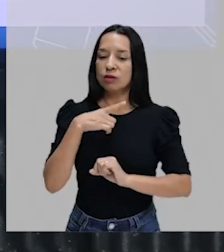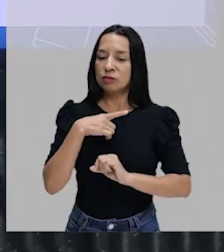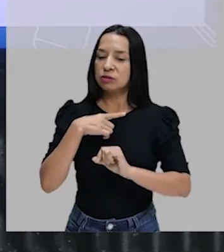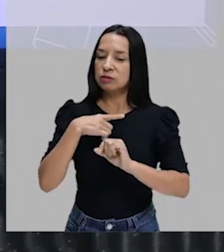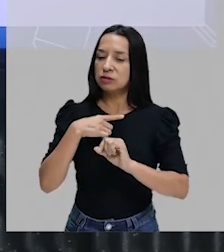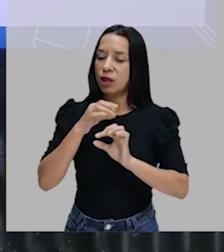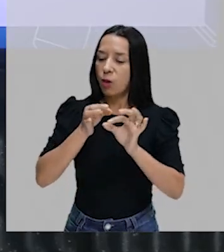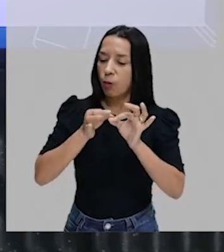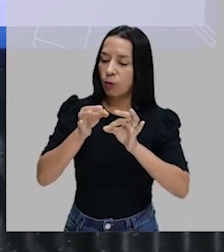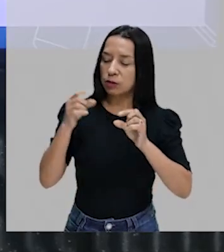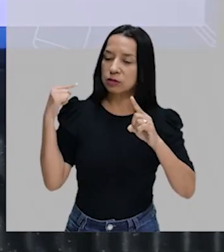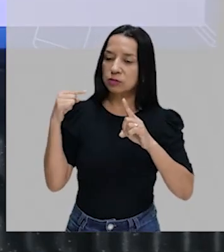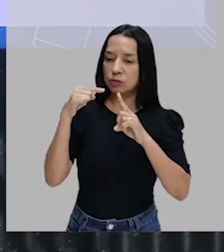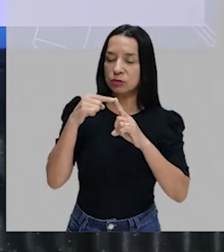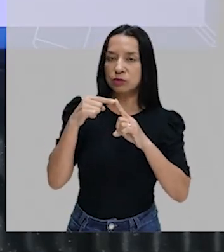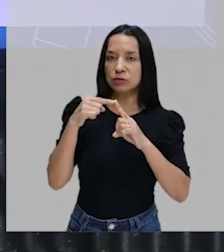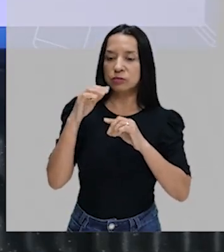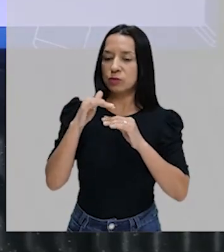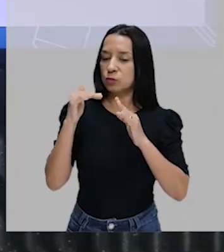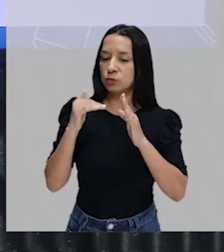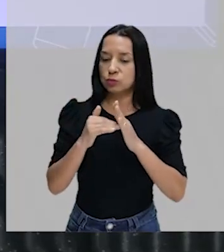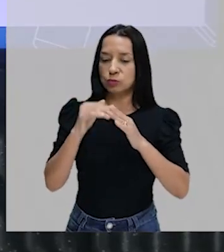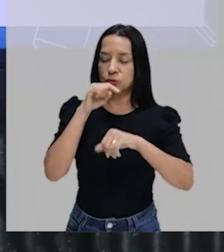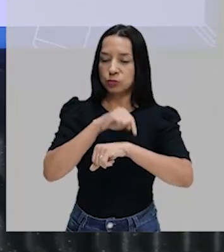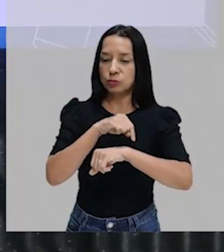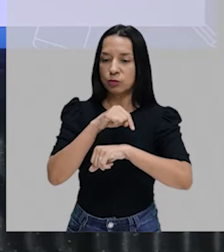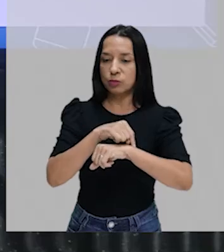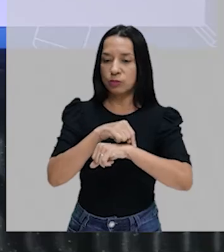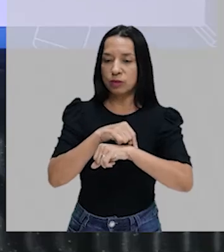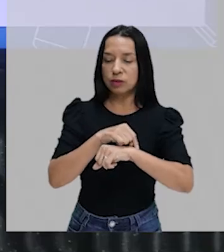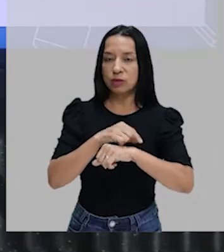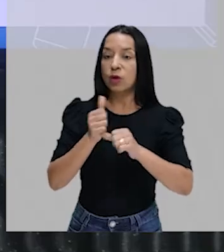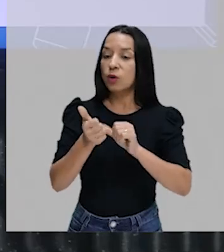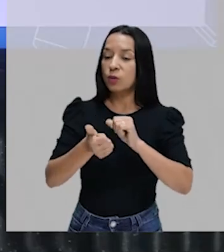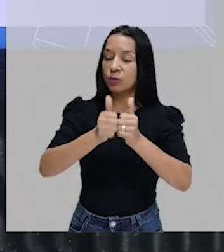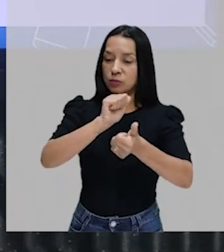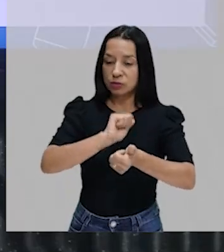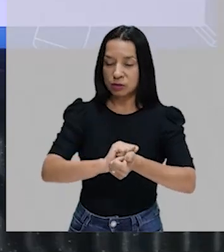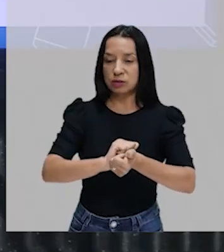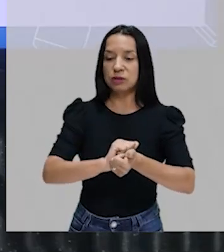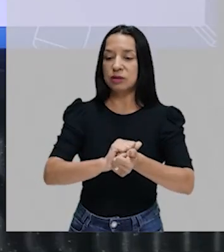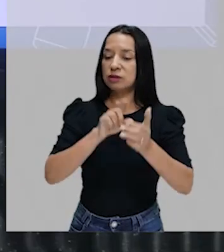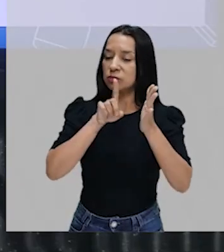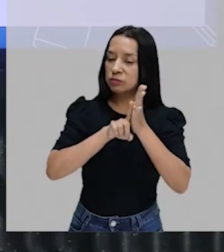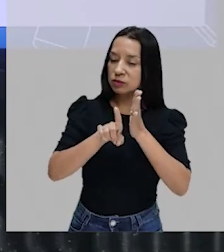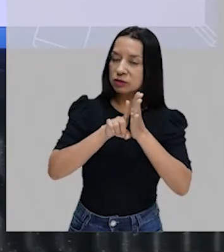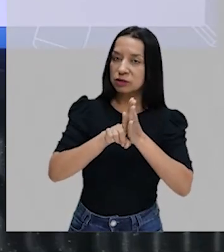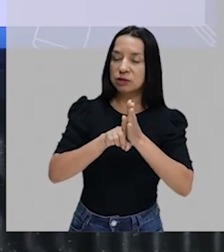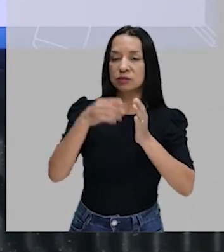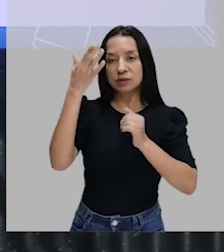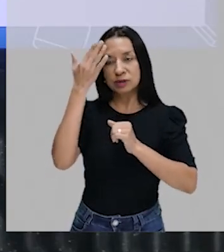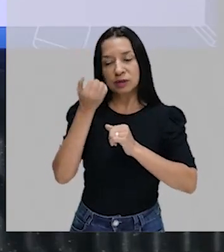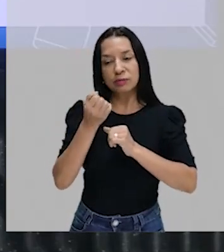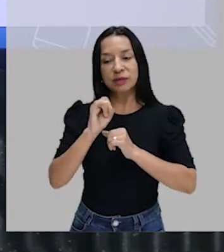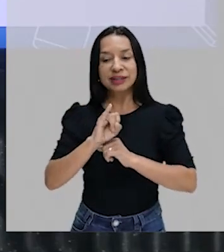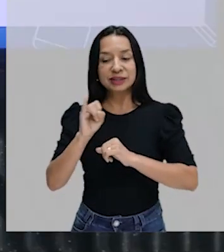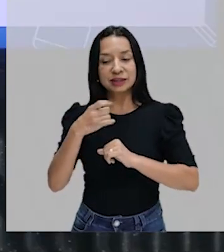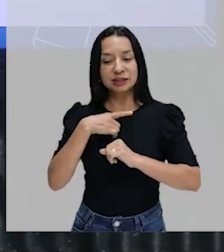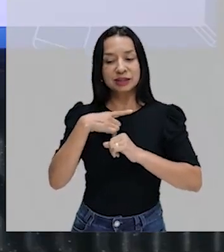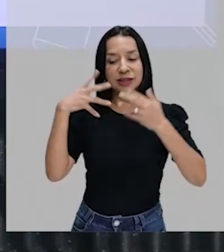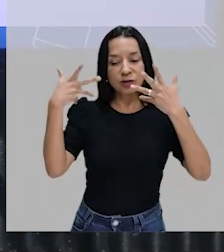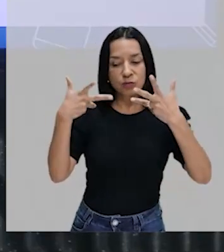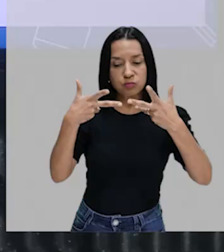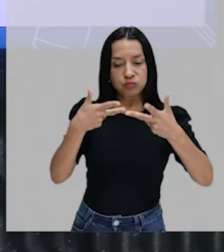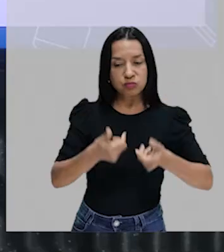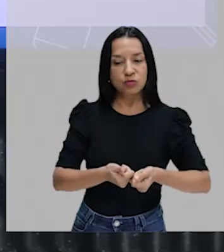objetivos. Então, a todo momento, esses atletas são avaliados para saber se eles atingiram o nível de condicionamento na